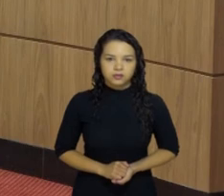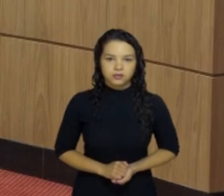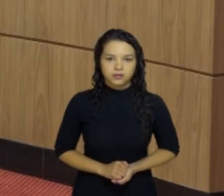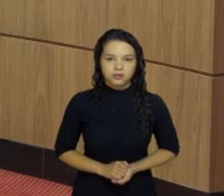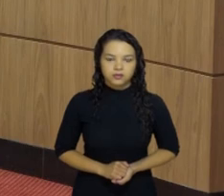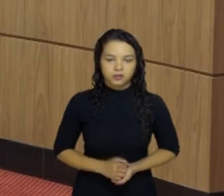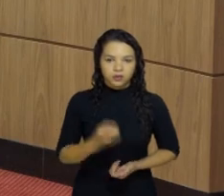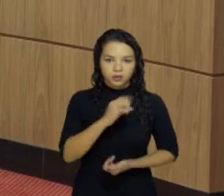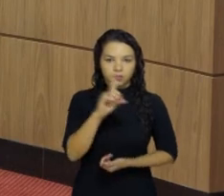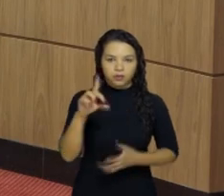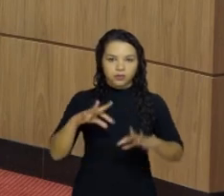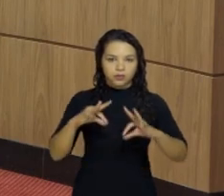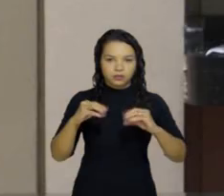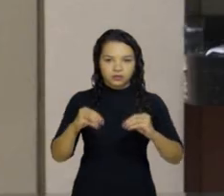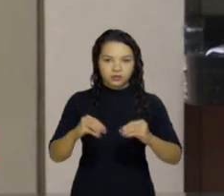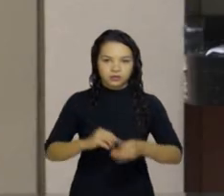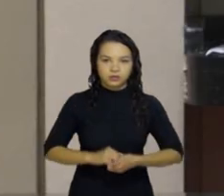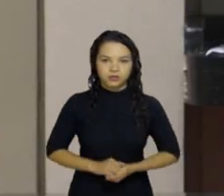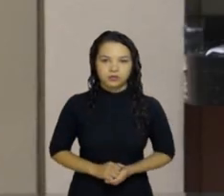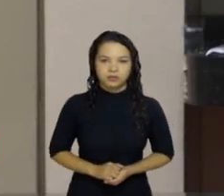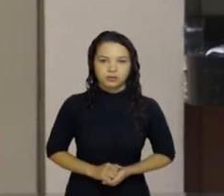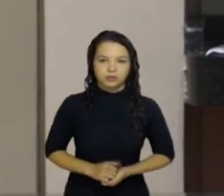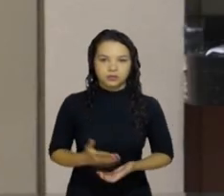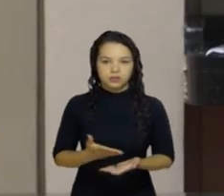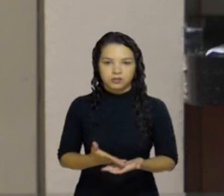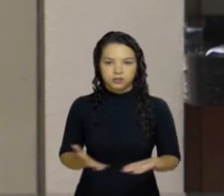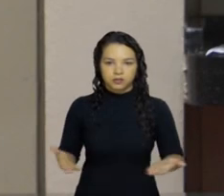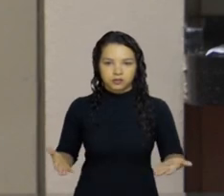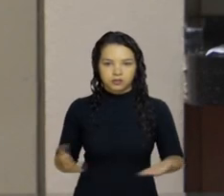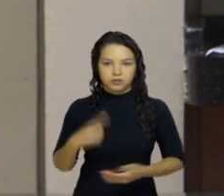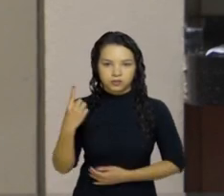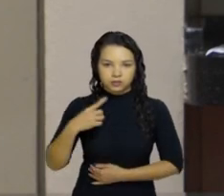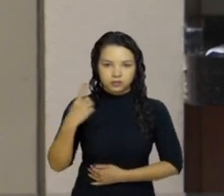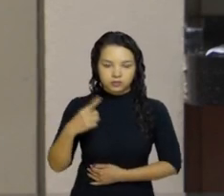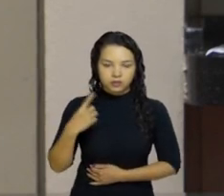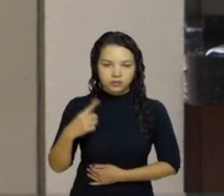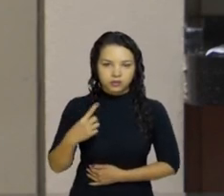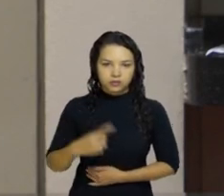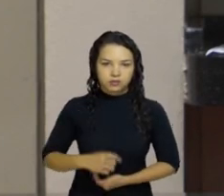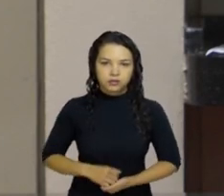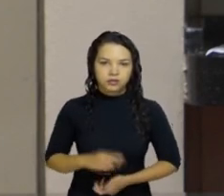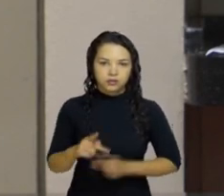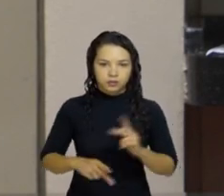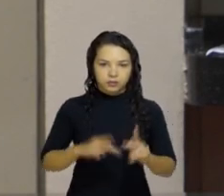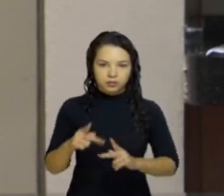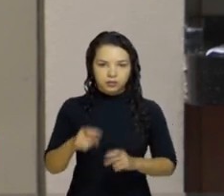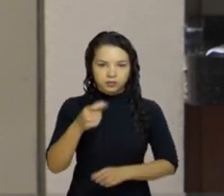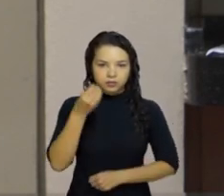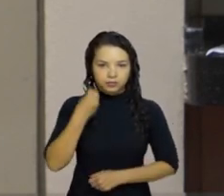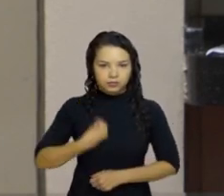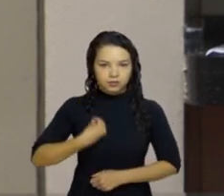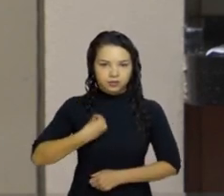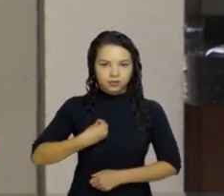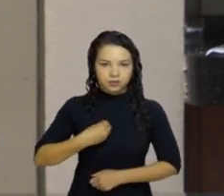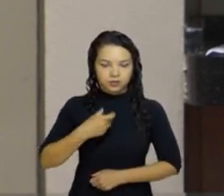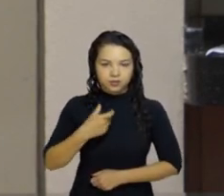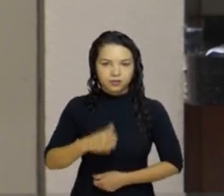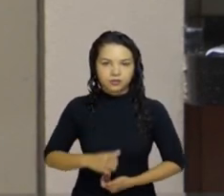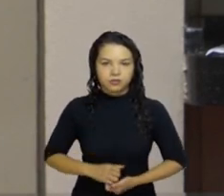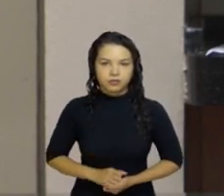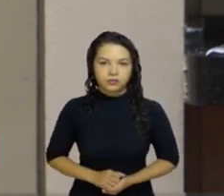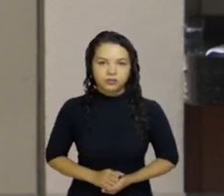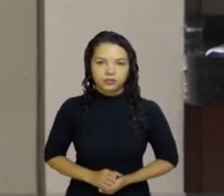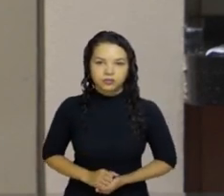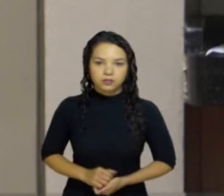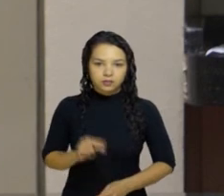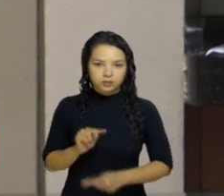Muito bom dia a todos, senhores deputados, senhoras deputadas, público presente. Sob a proteção